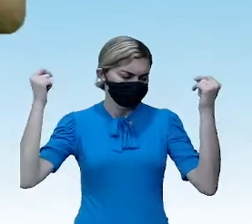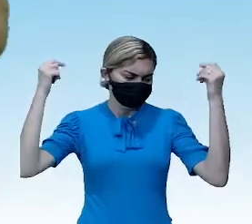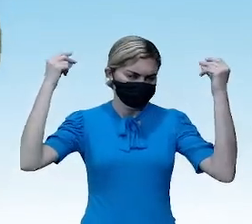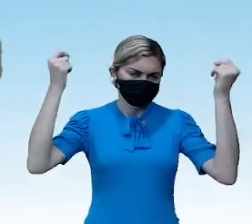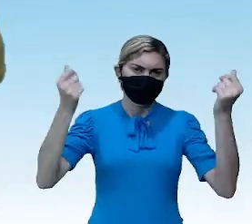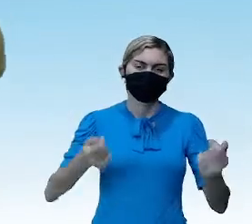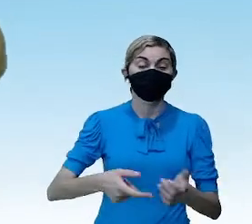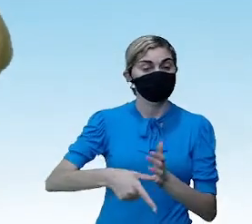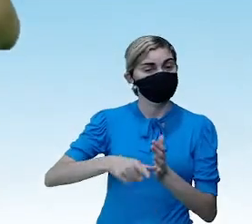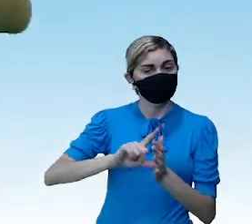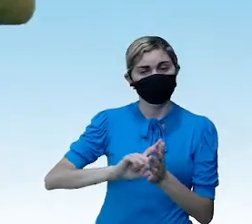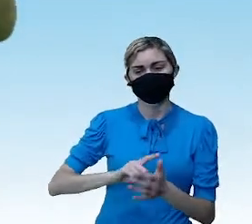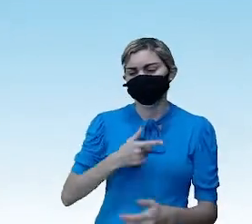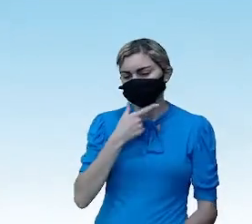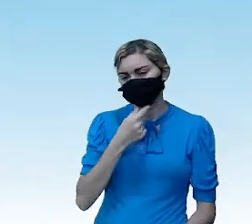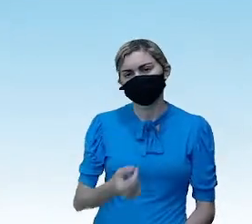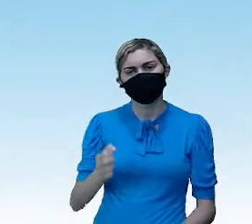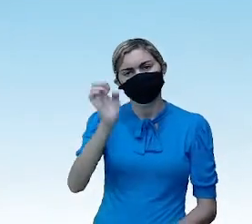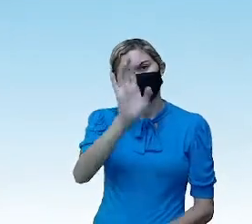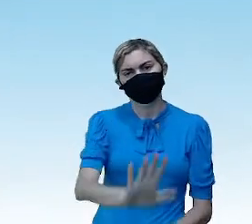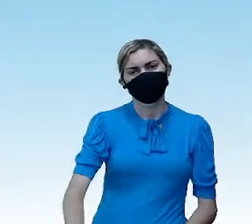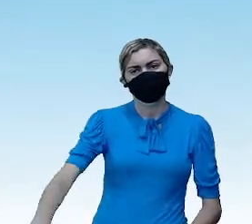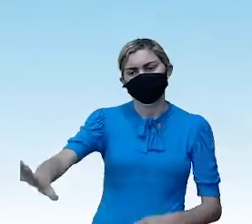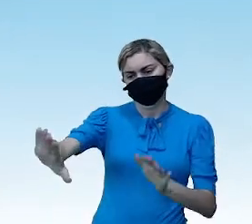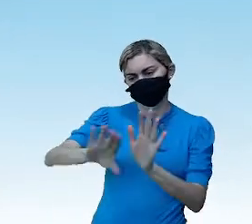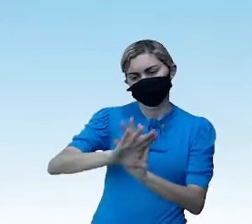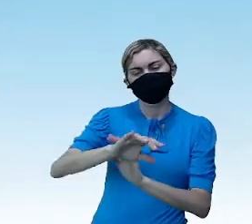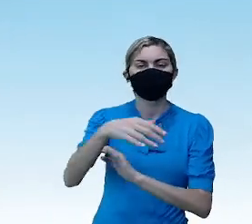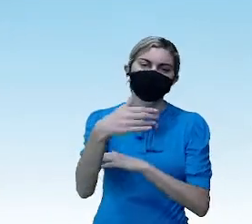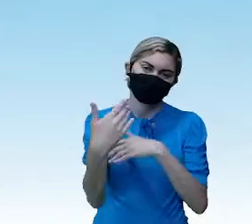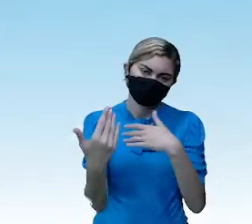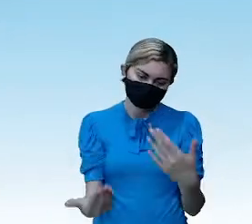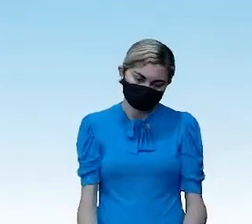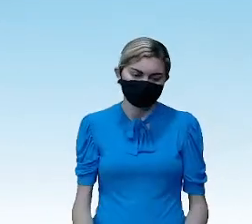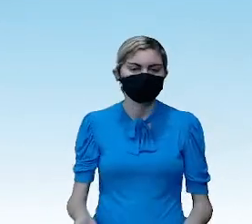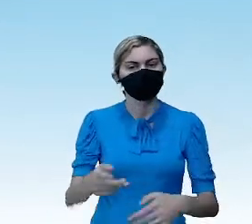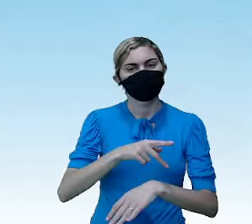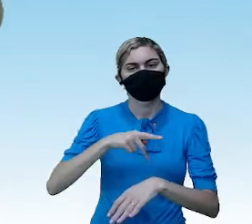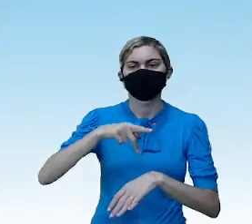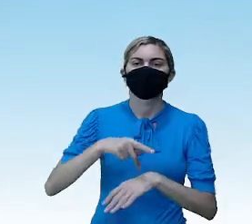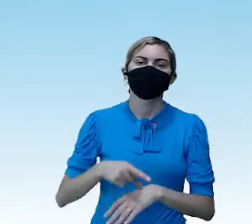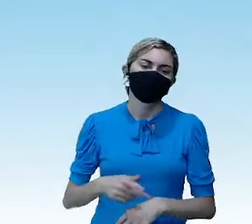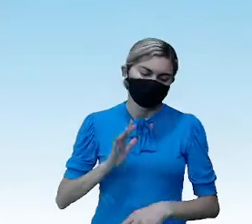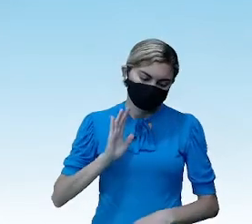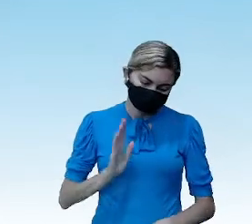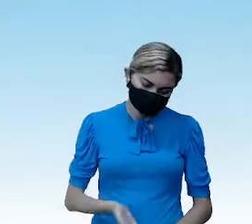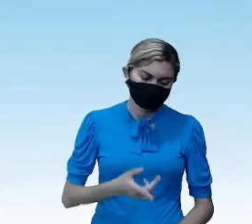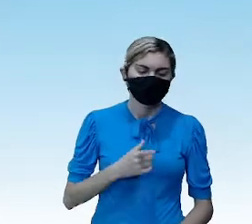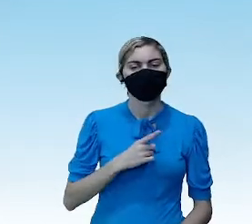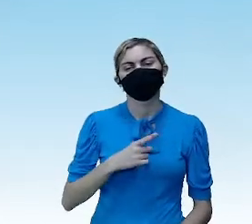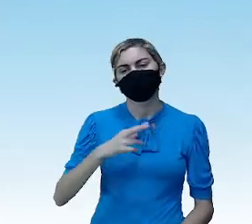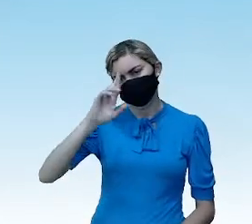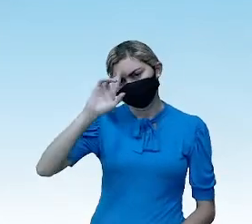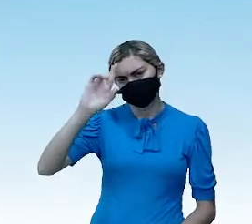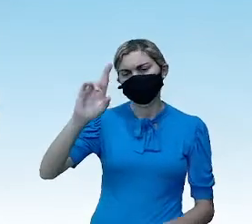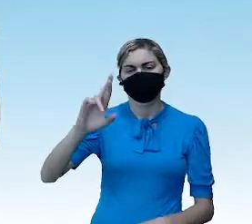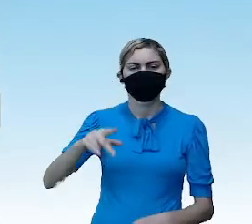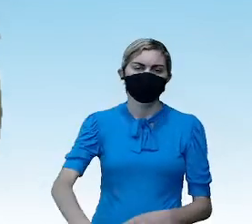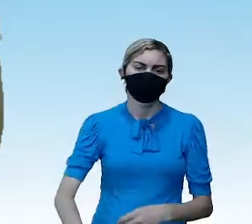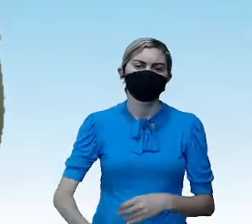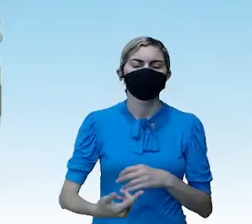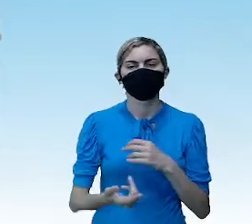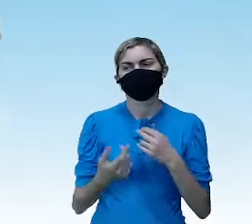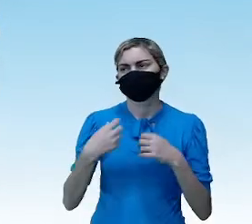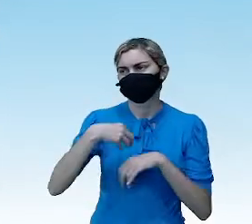antes mesmo do homem europeu chegar, é claro, ao nosso país. Eles já eram os donos da terra. E